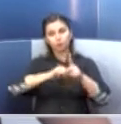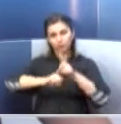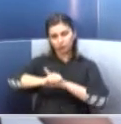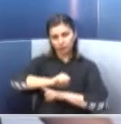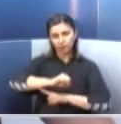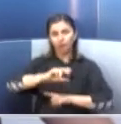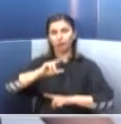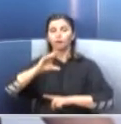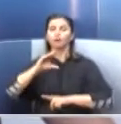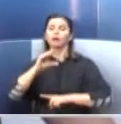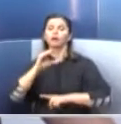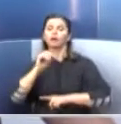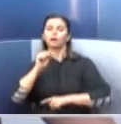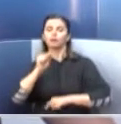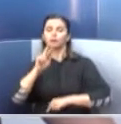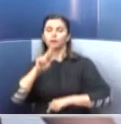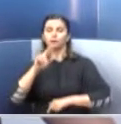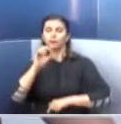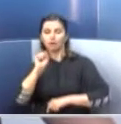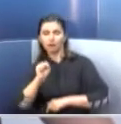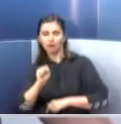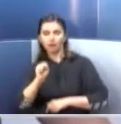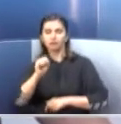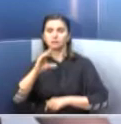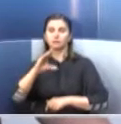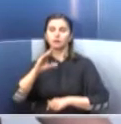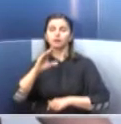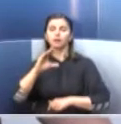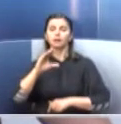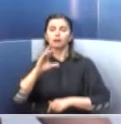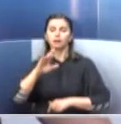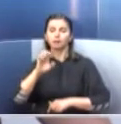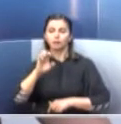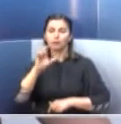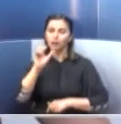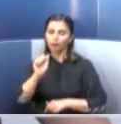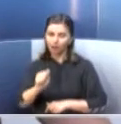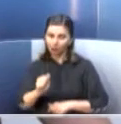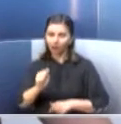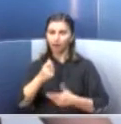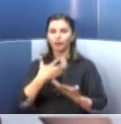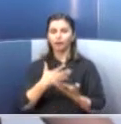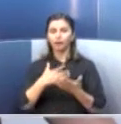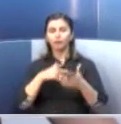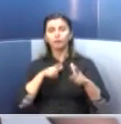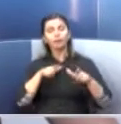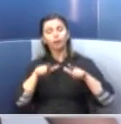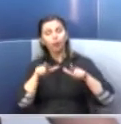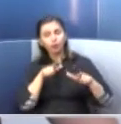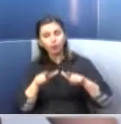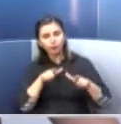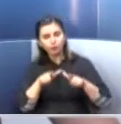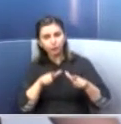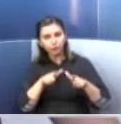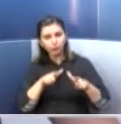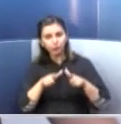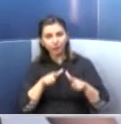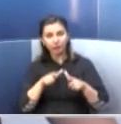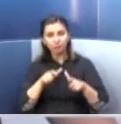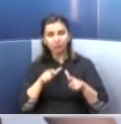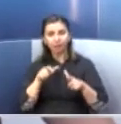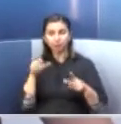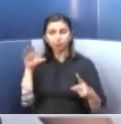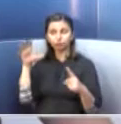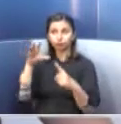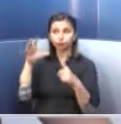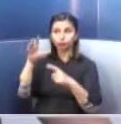da cidade, um trabalho que elas encabeçaram a nível de Estado, e, se não me engano, de acordo com elas mesmas, é